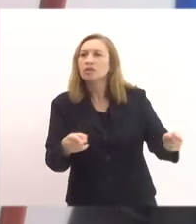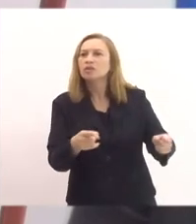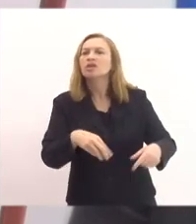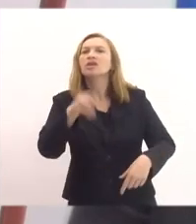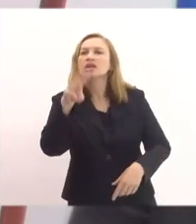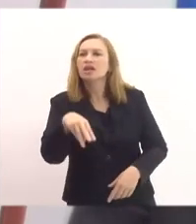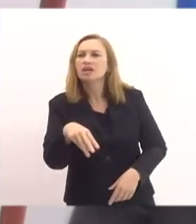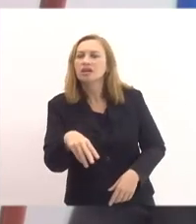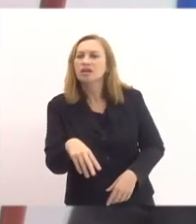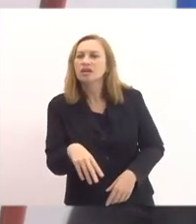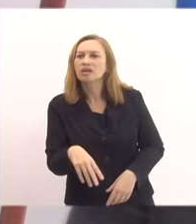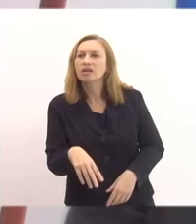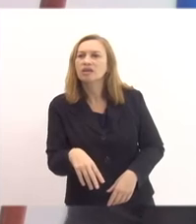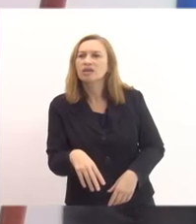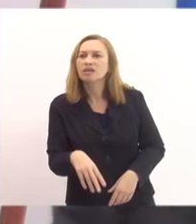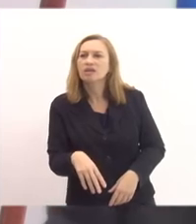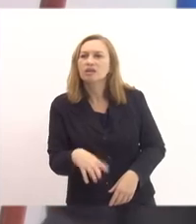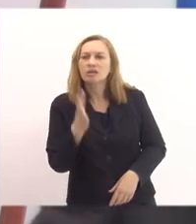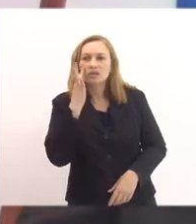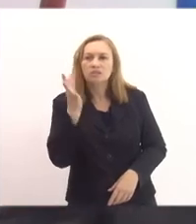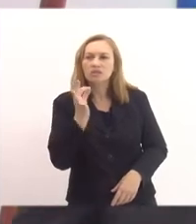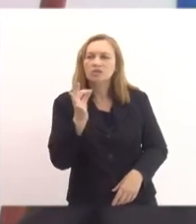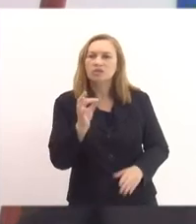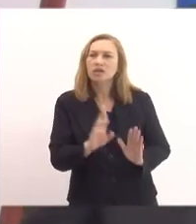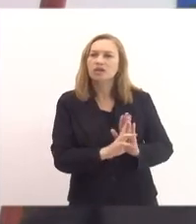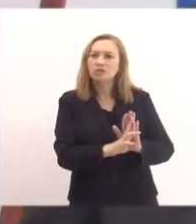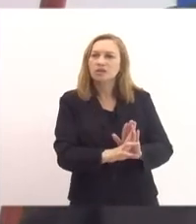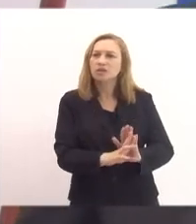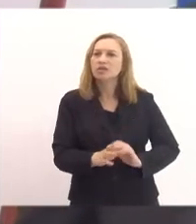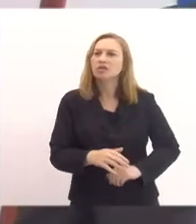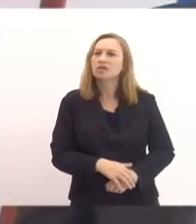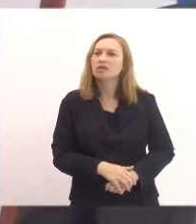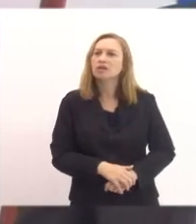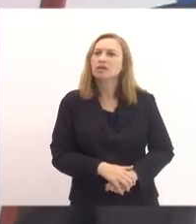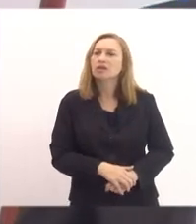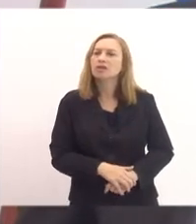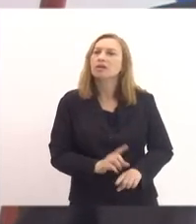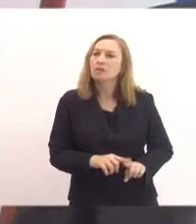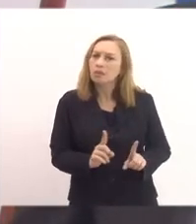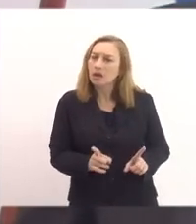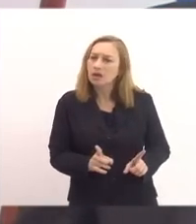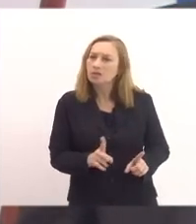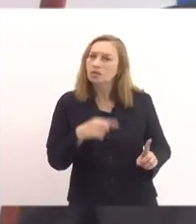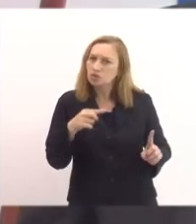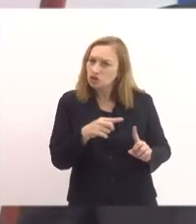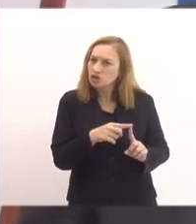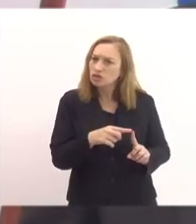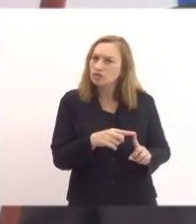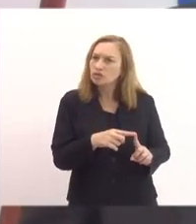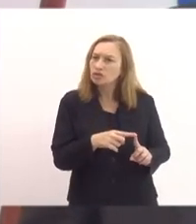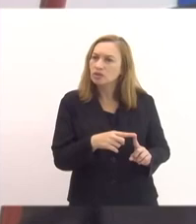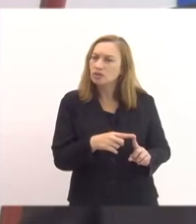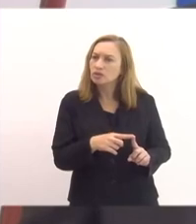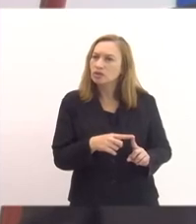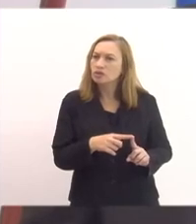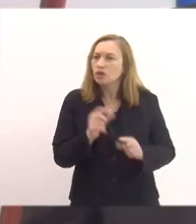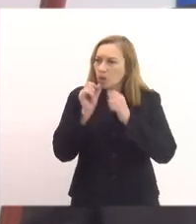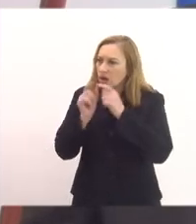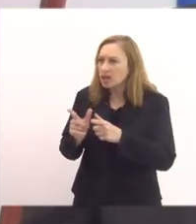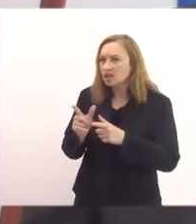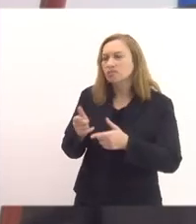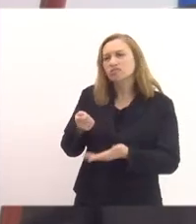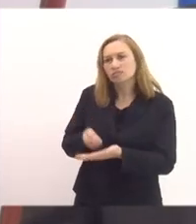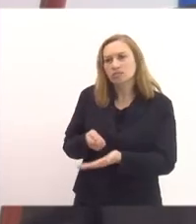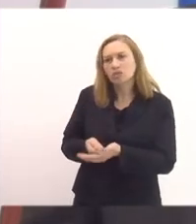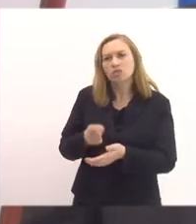aí do temporários? Não sabia nem que era representante do temporário. Mas, de forma muito objetiva, eu sou um crítico severo desse